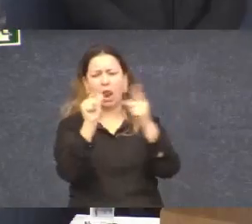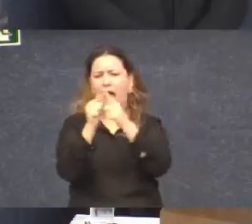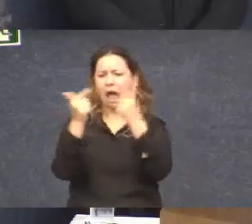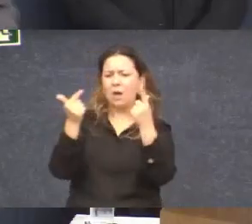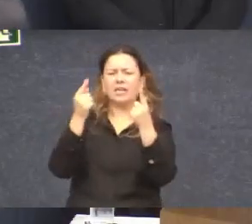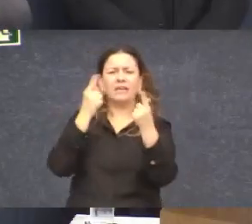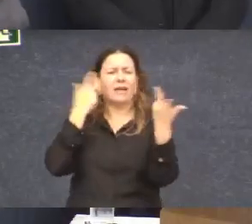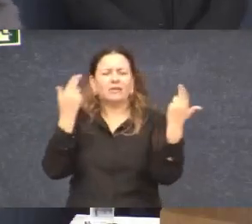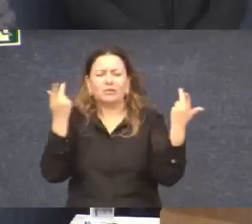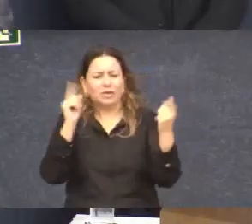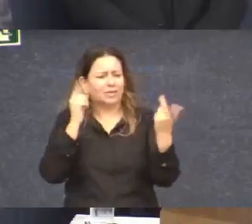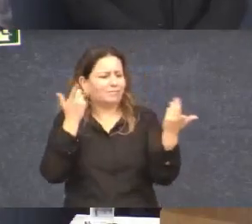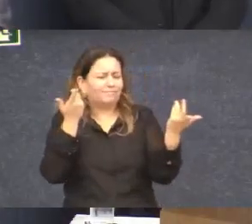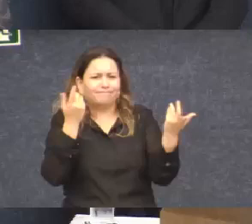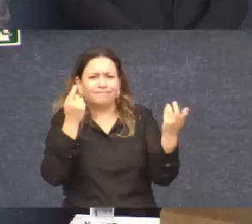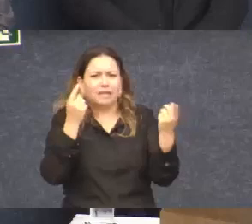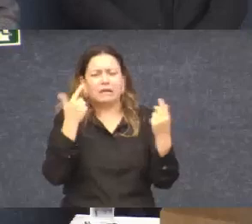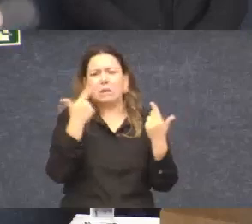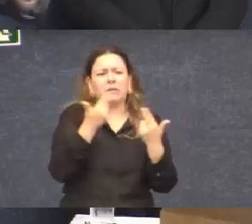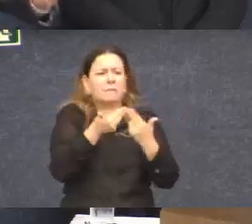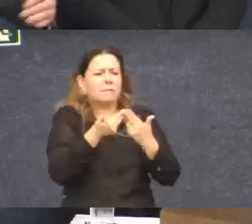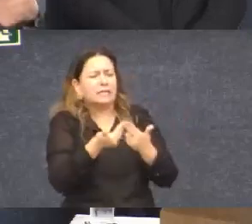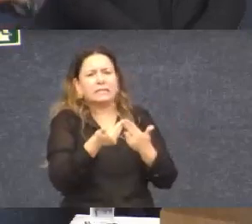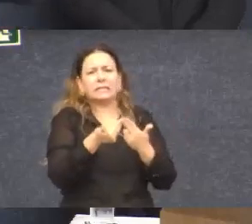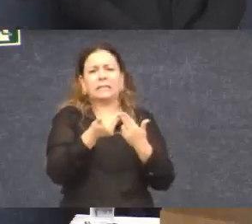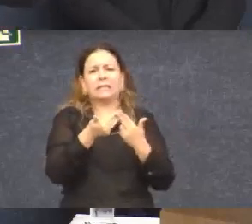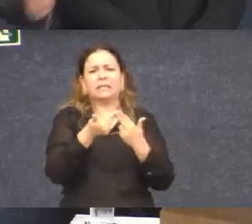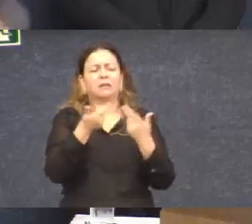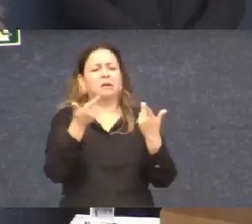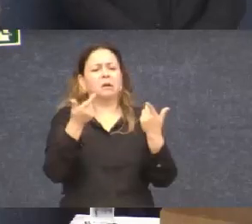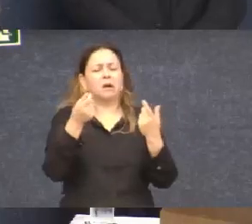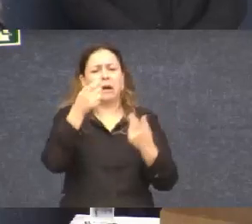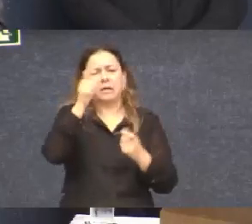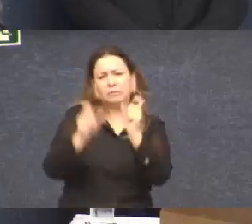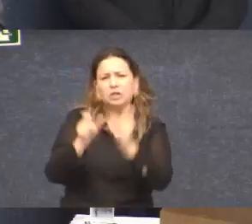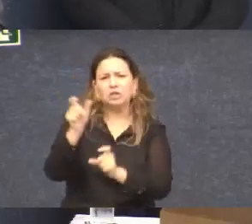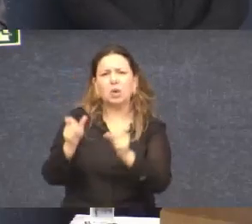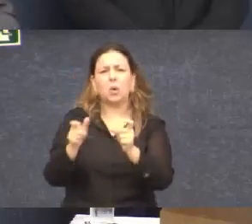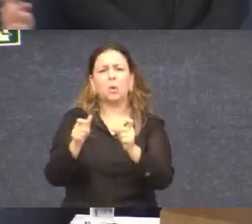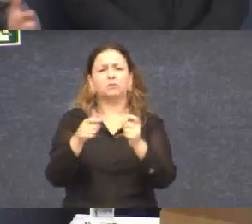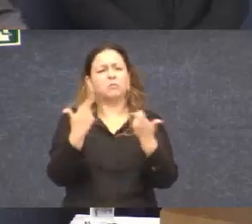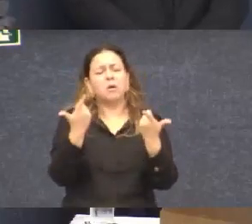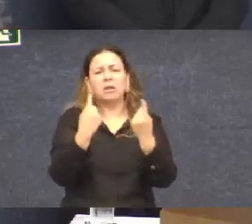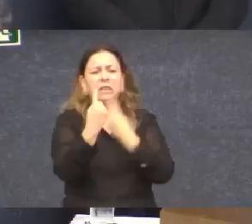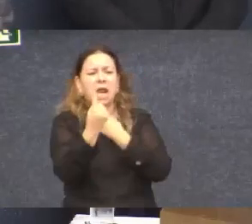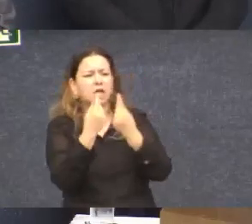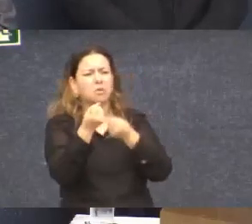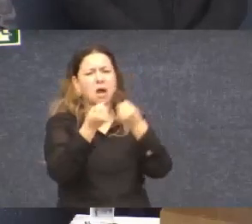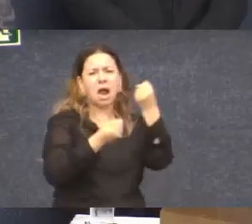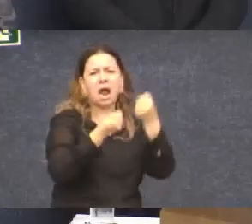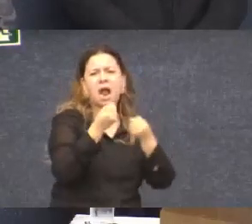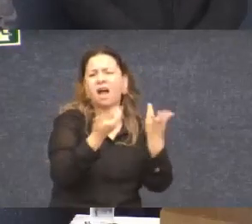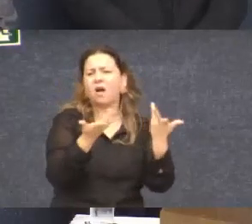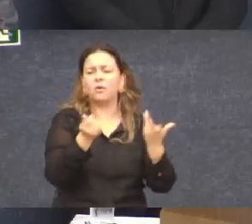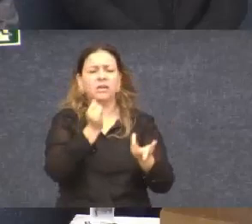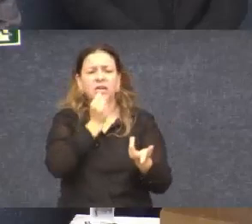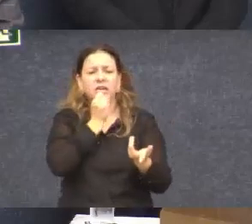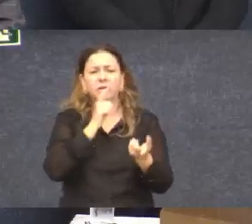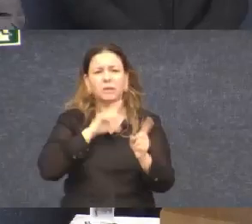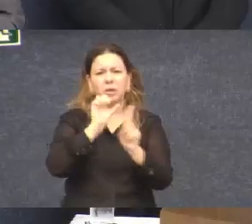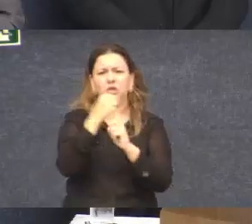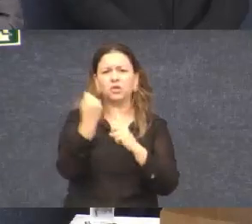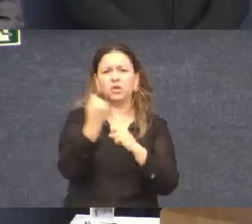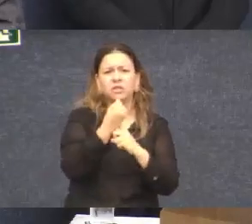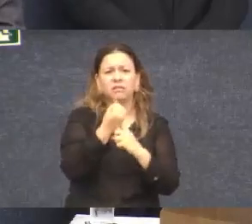uma tragédia, a intolerância do ser humano, ou no trânsito, seja aonde for. Infelizmente, a gente está vendo uma